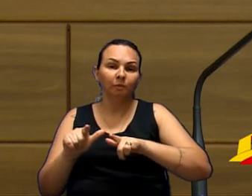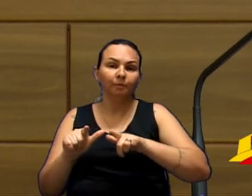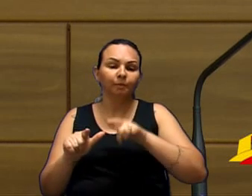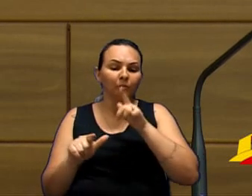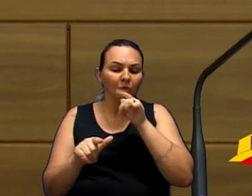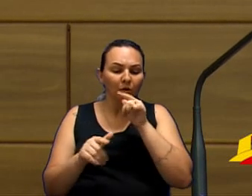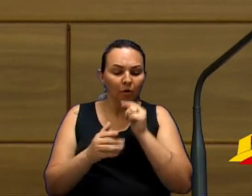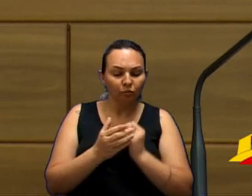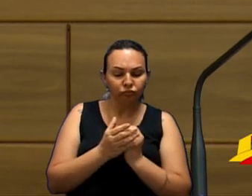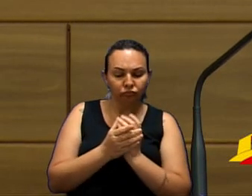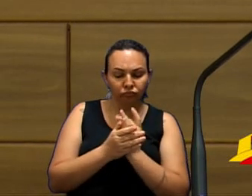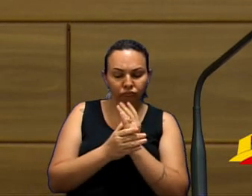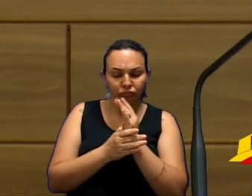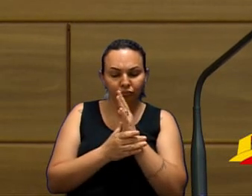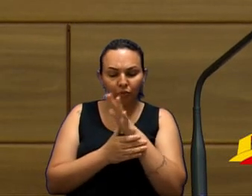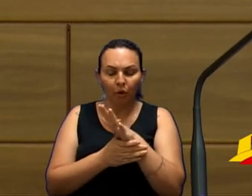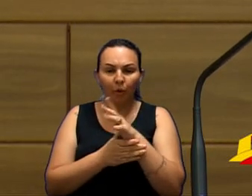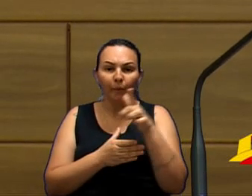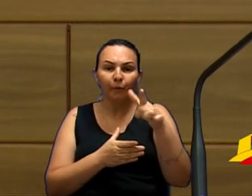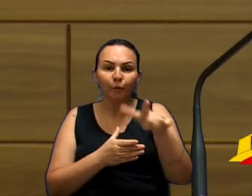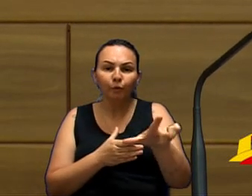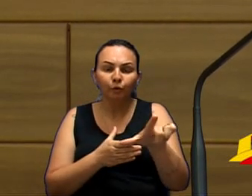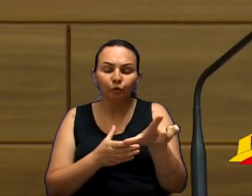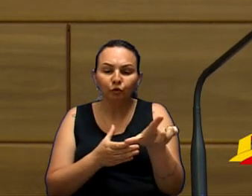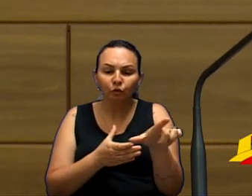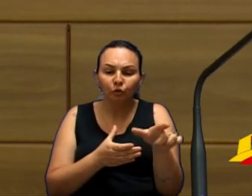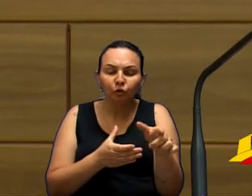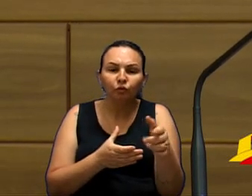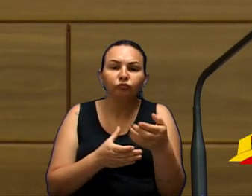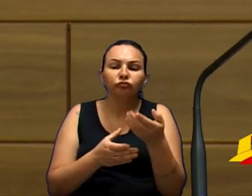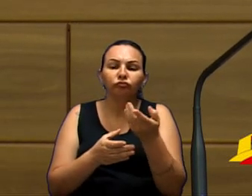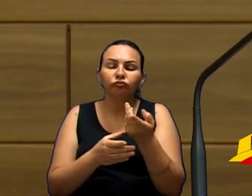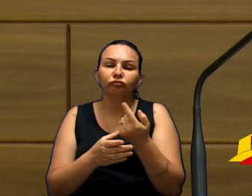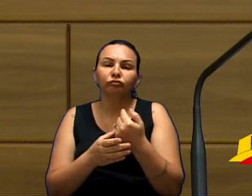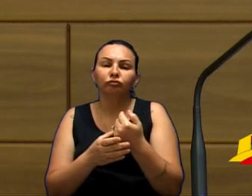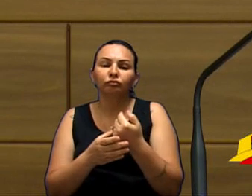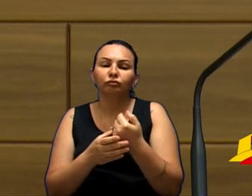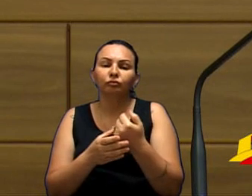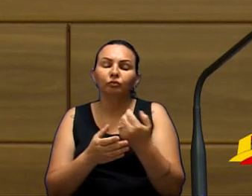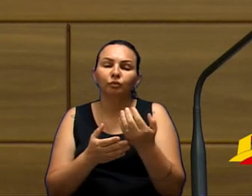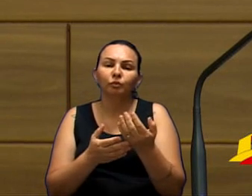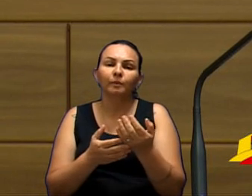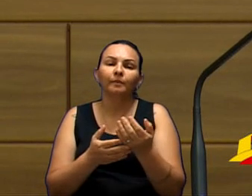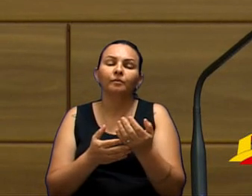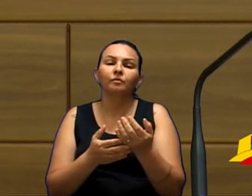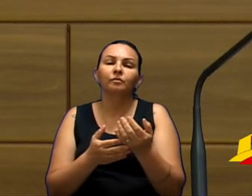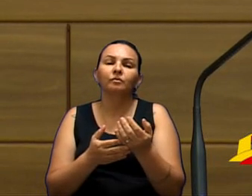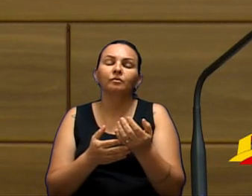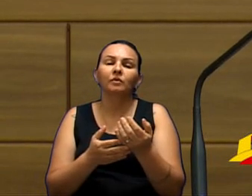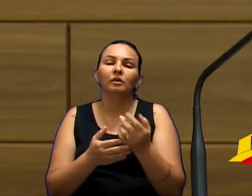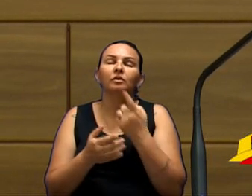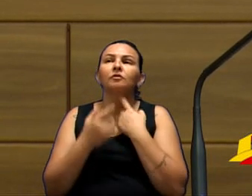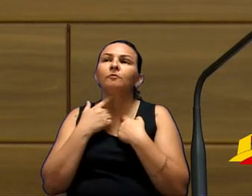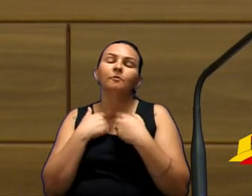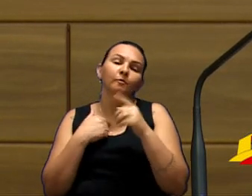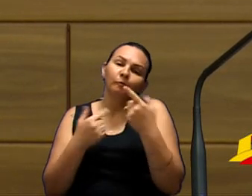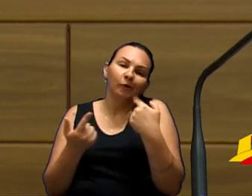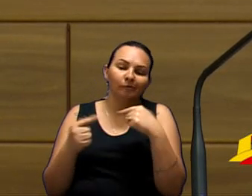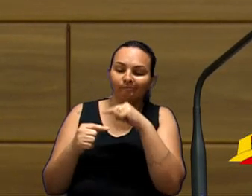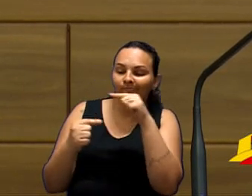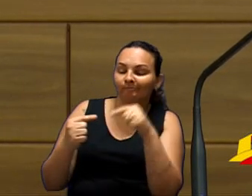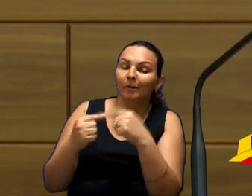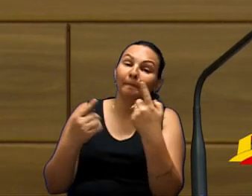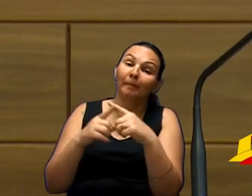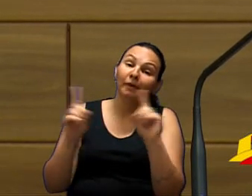longo do ano não é na velocidade e da quantidade de nascentes recuperadas que nós desejamos mas é o que nós podemos